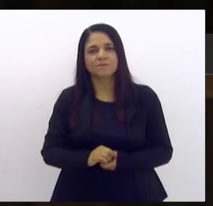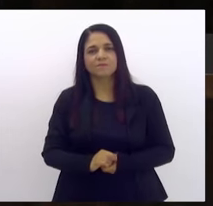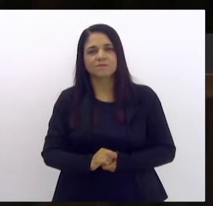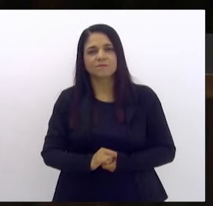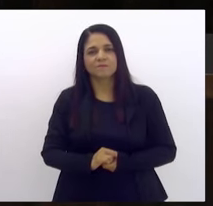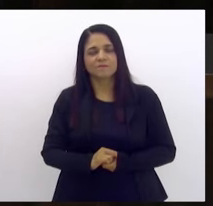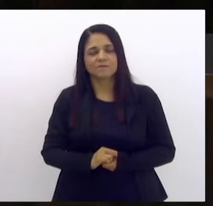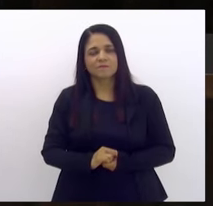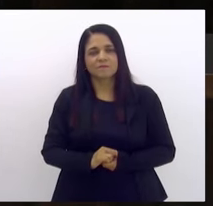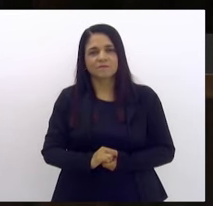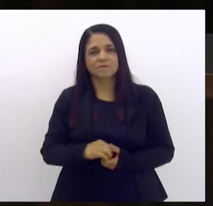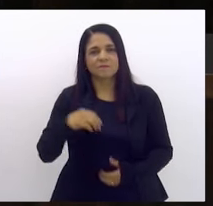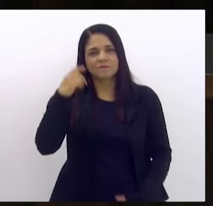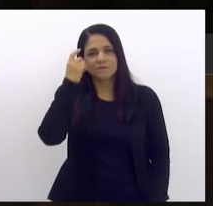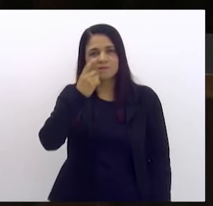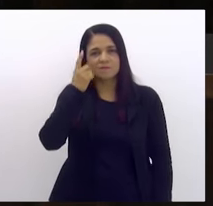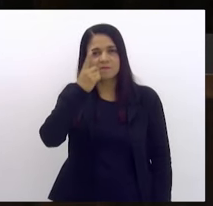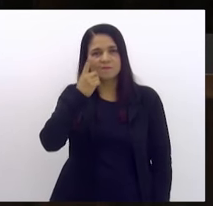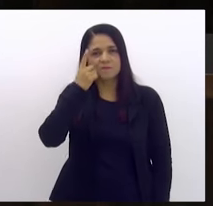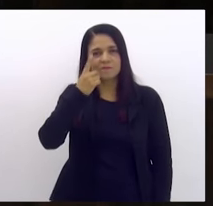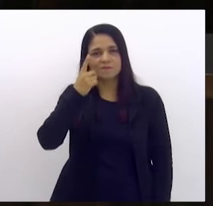Nossa nobre deputada